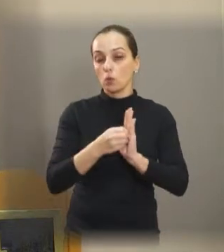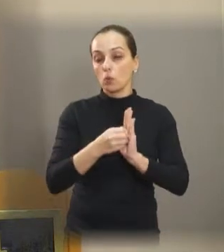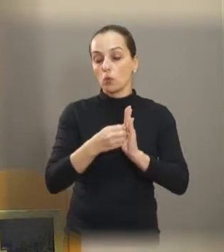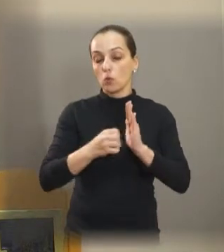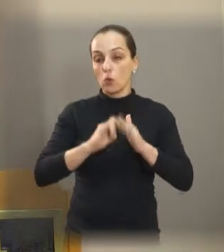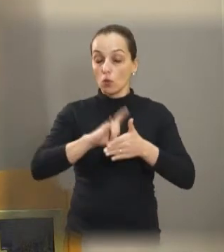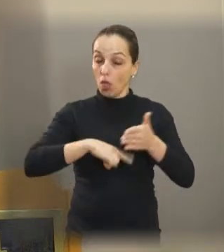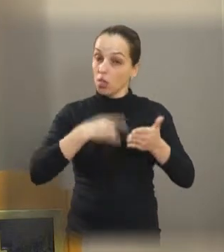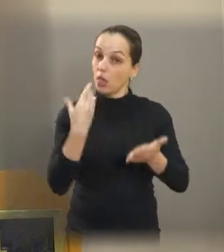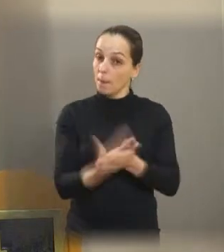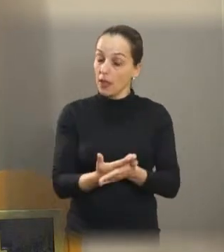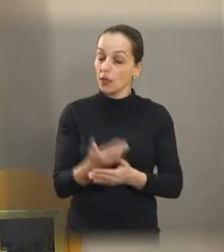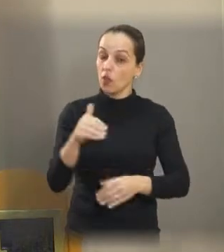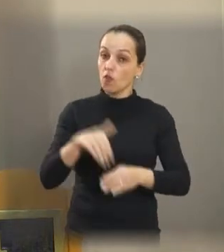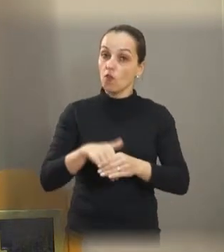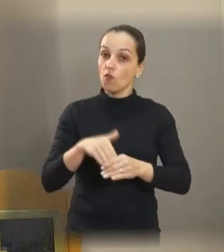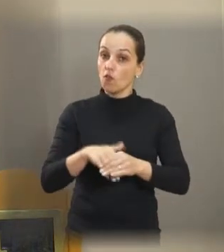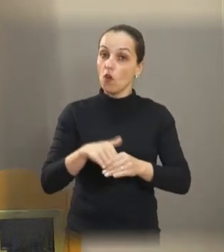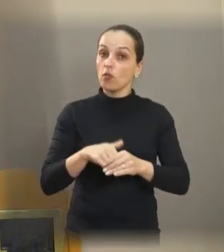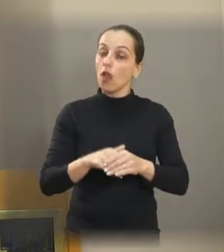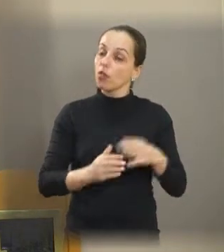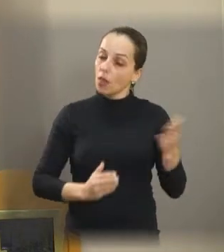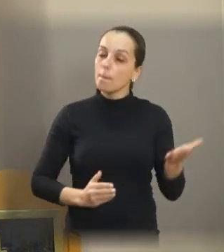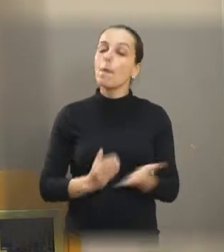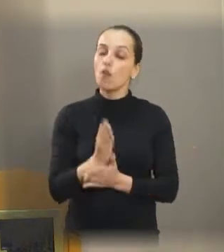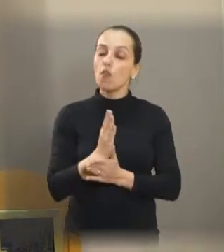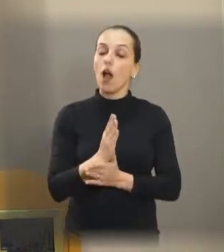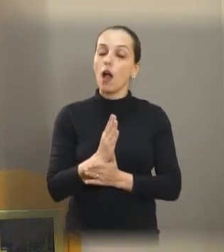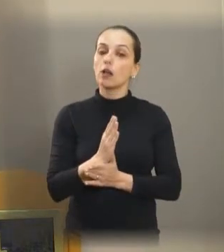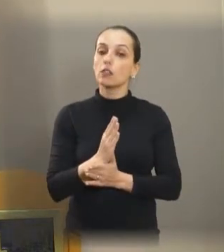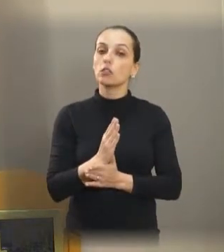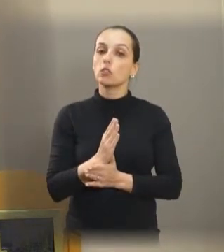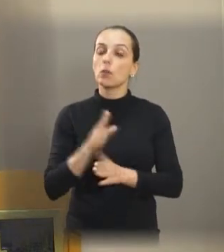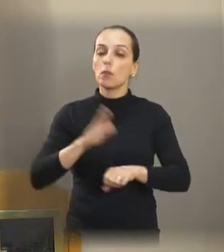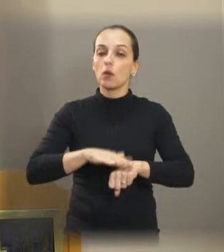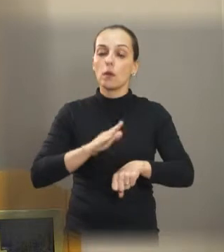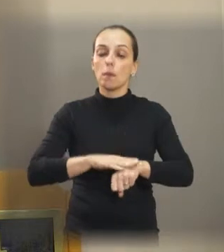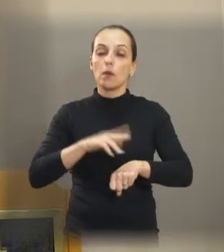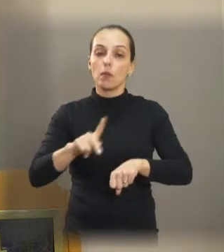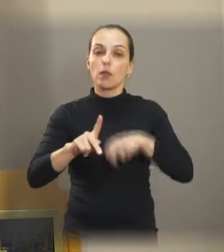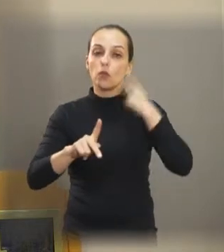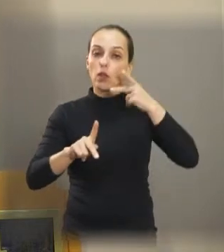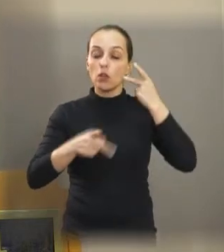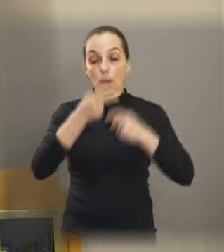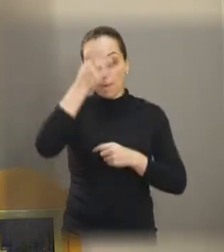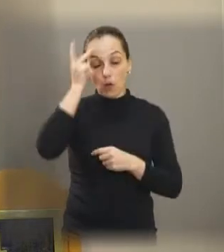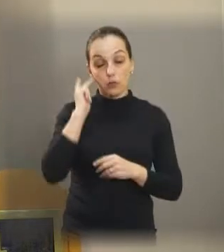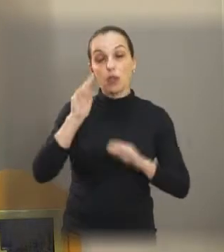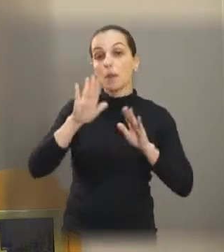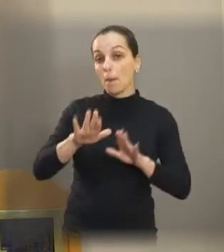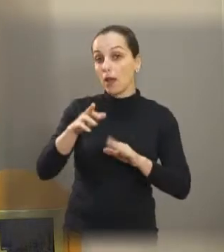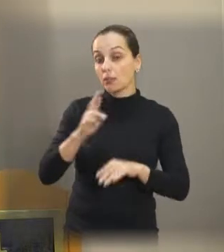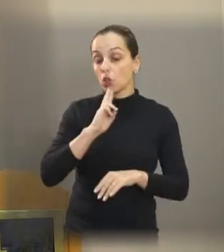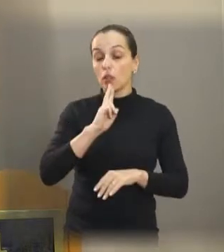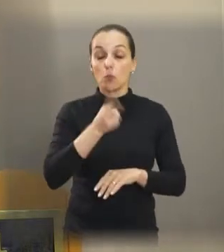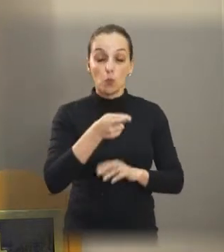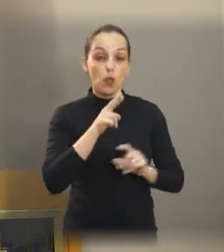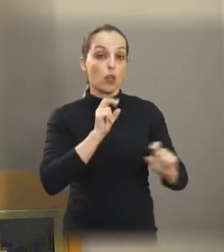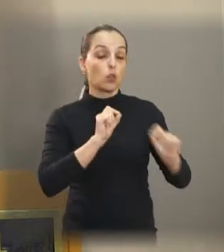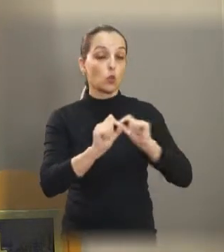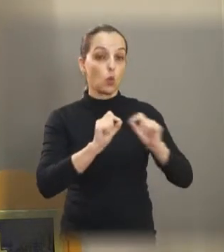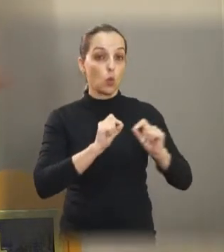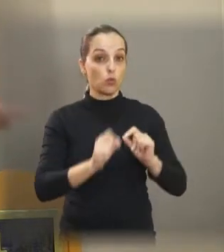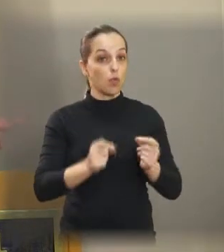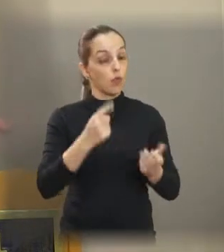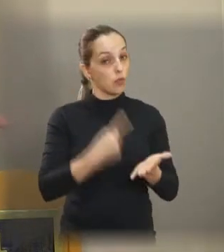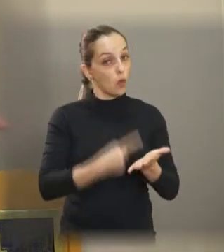ser votado e aprovado pela casa do vereador Porçani, porém eu já aproveito aqui antemão,